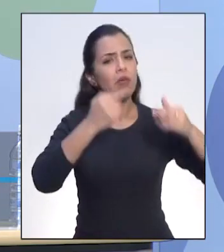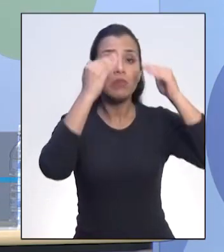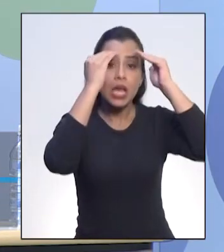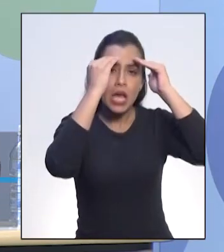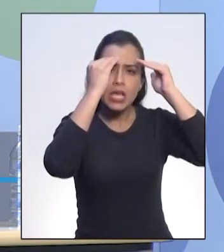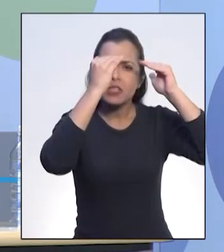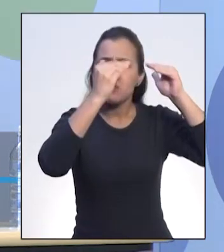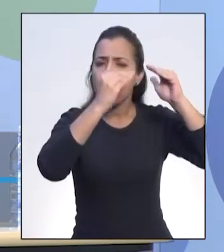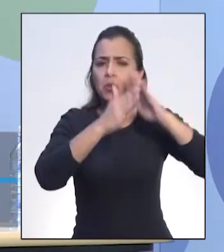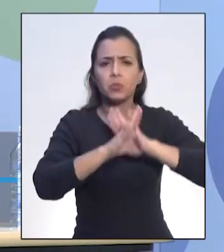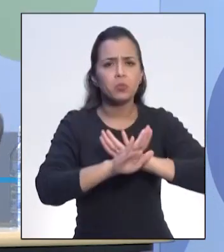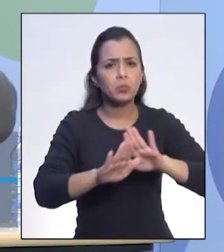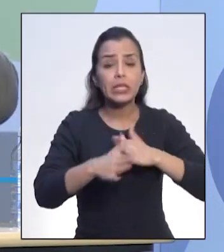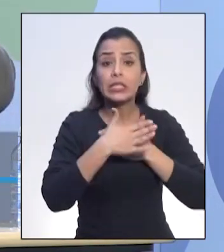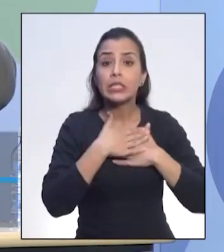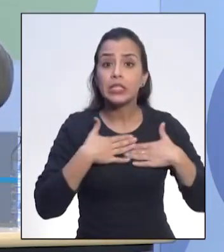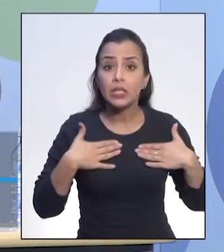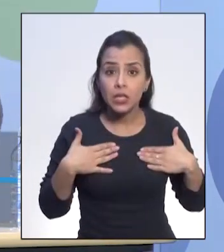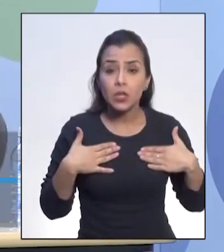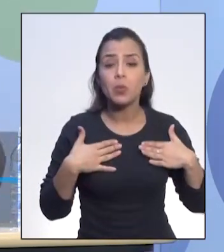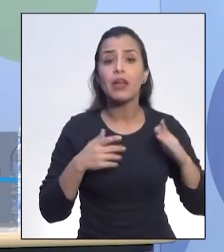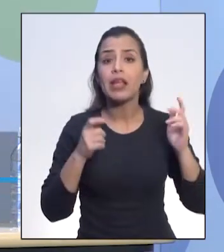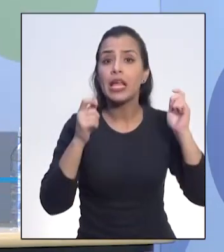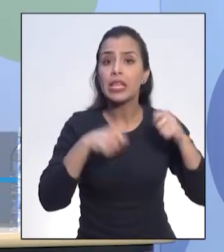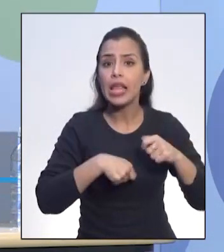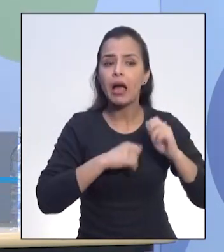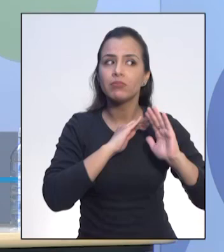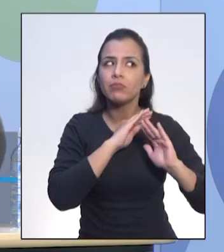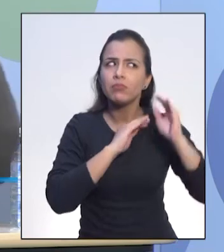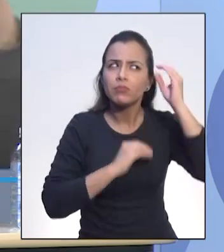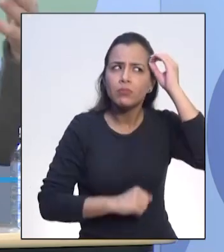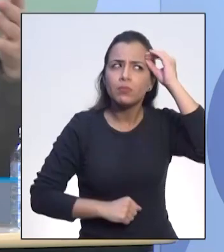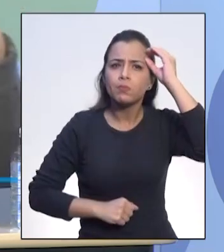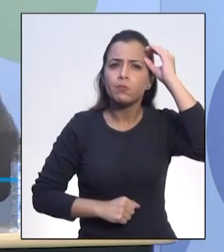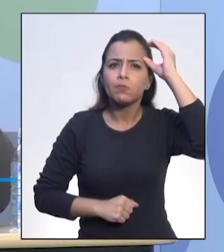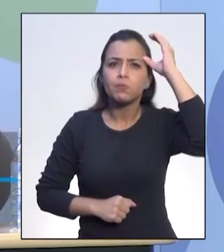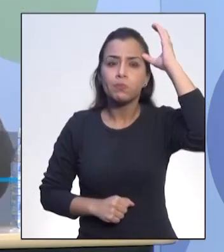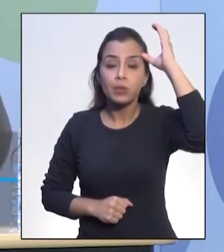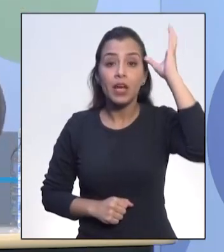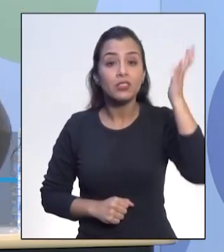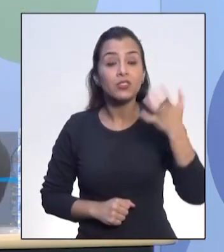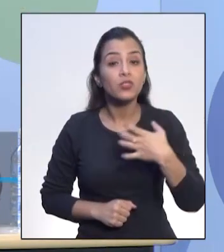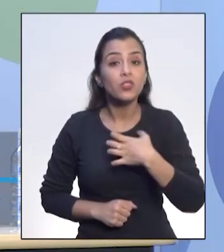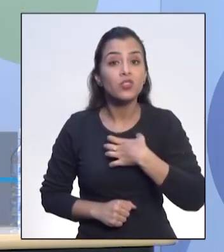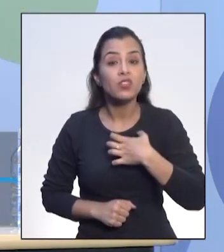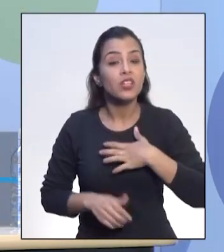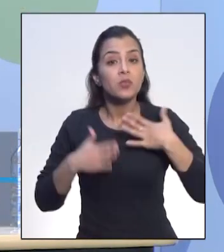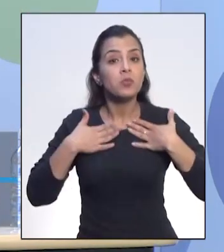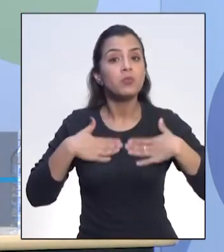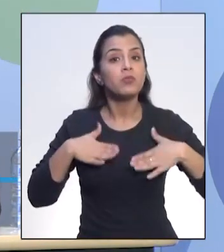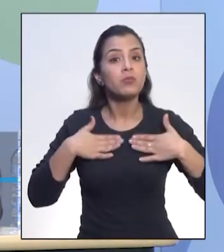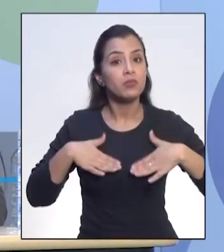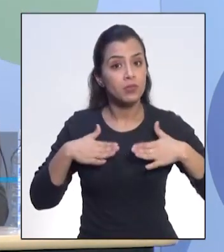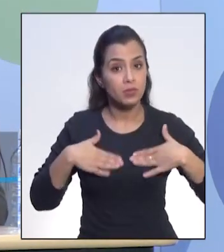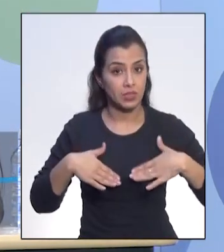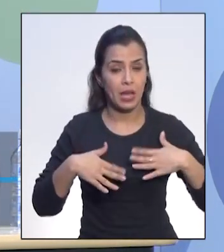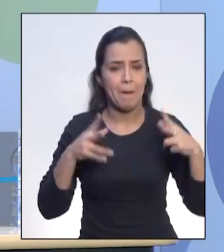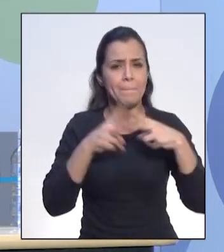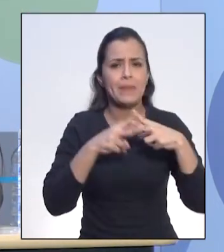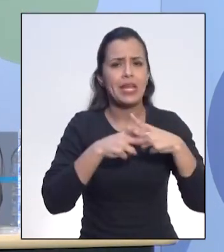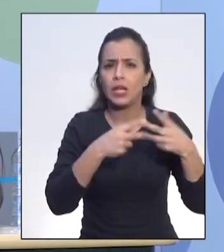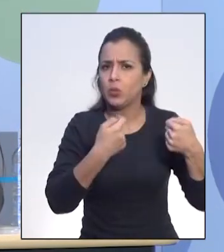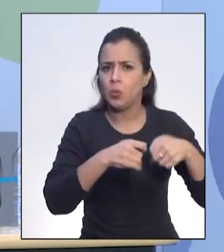respeitosas e saudáveis e sair transformado dessas discussões sem que necessariamente elas descambem para briga,